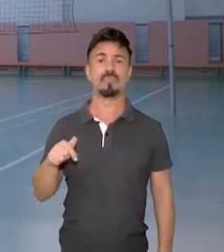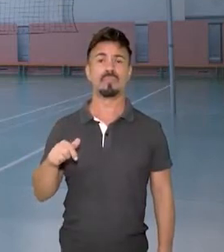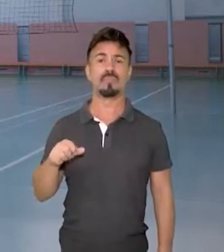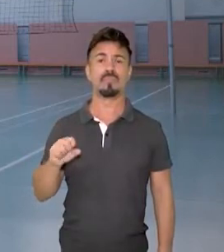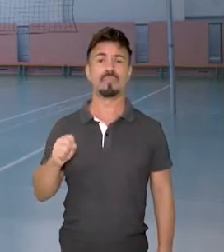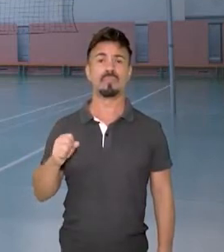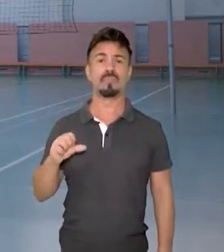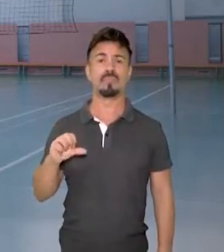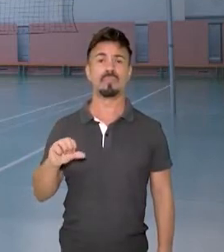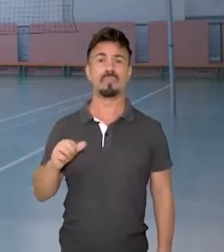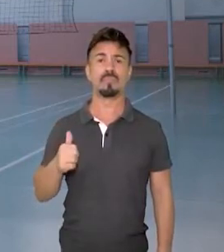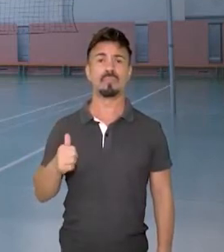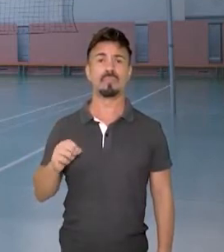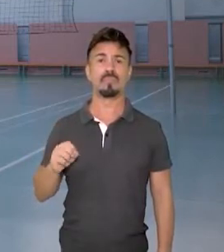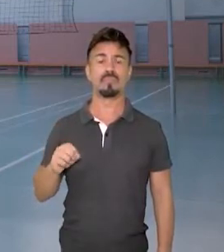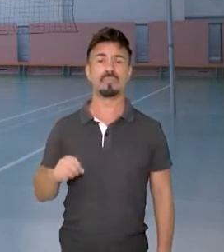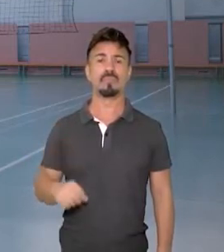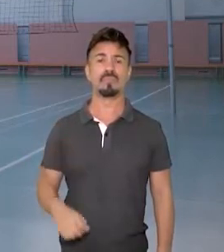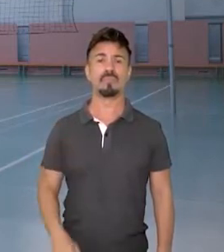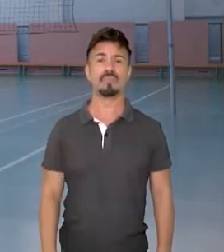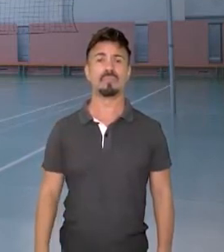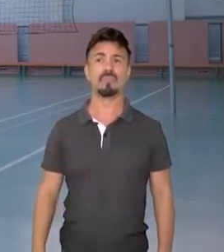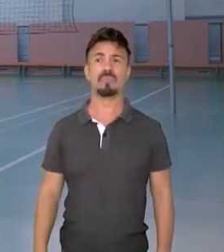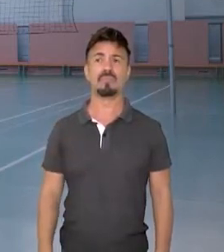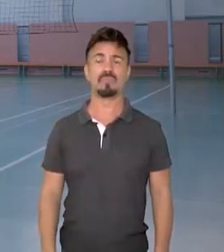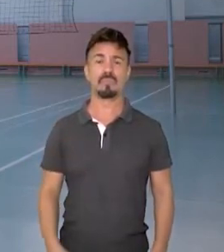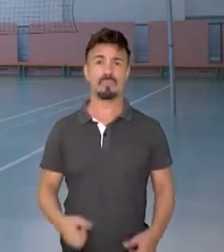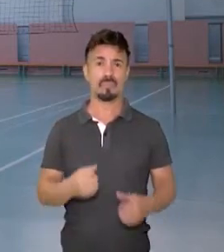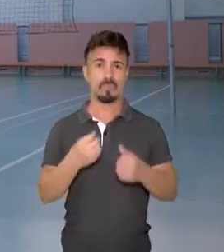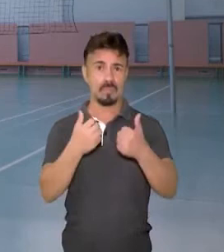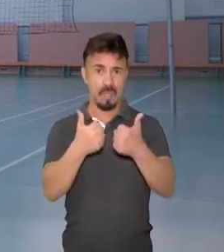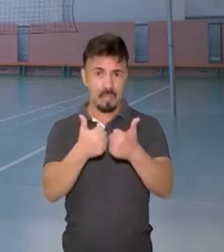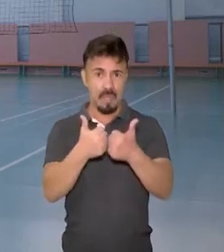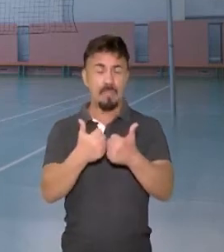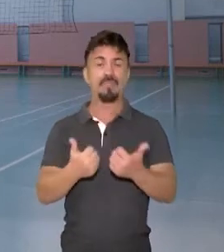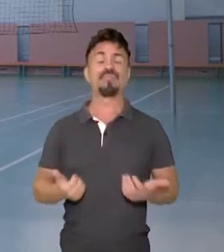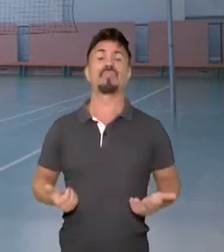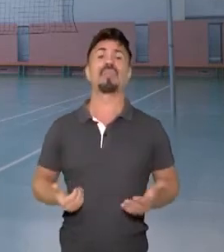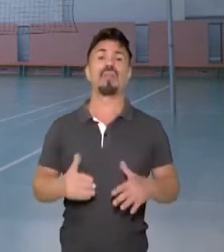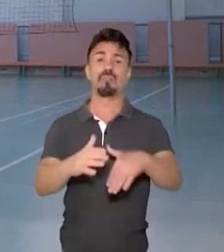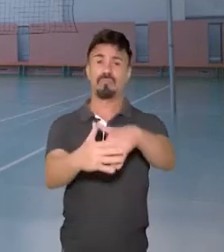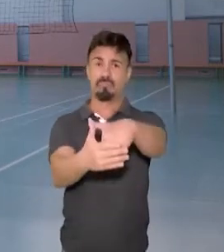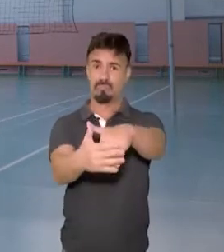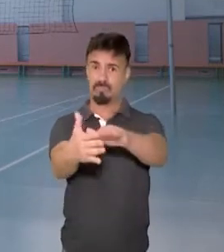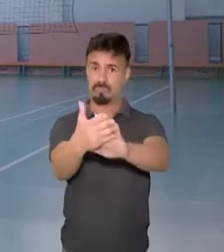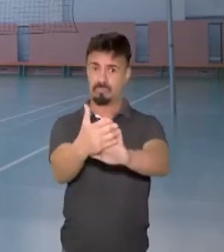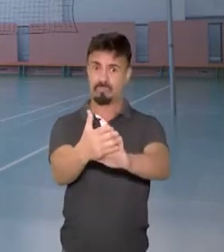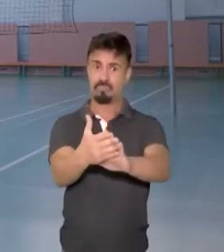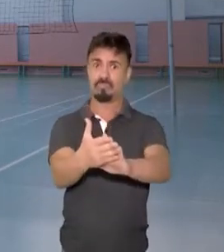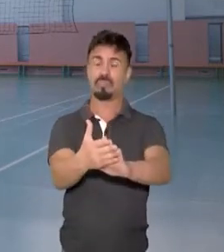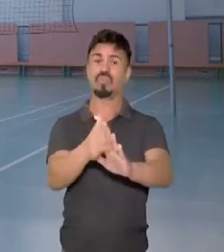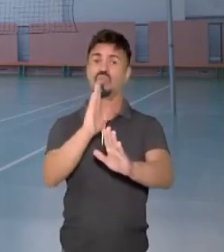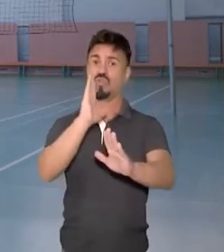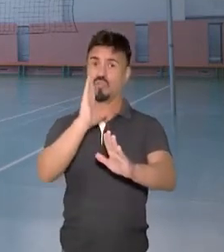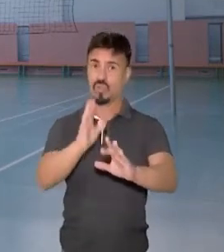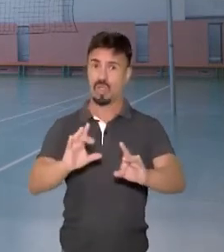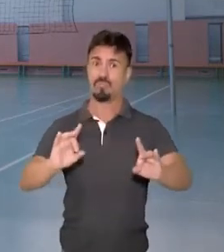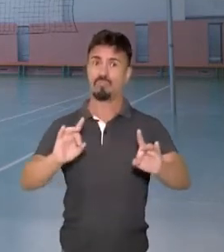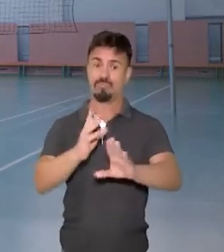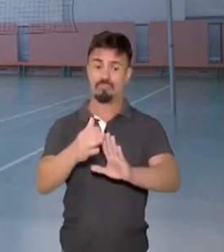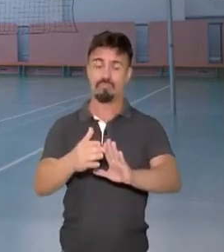sete oito nove dez beleza pessoal esse foi o alongamento Por que a gente fez antes de fazer